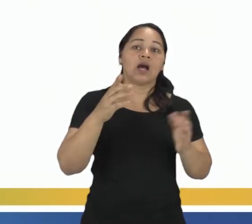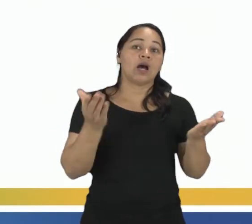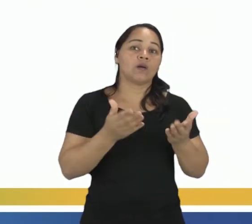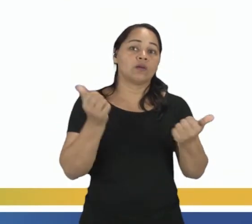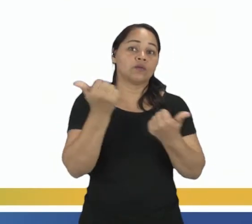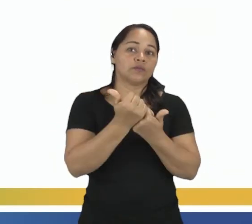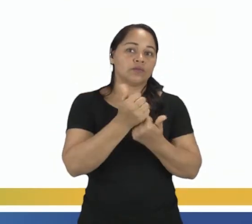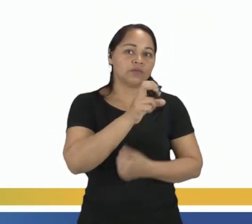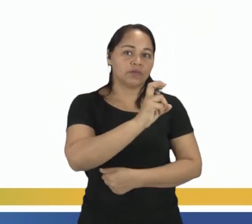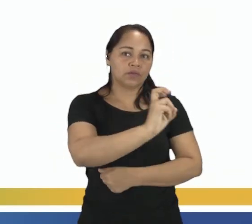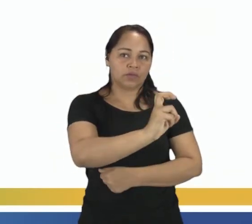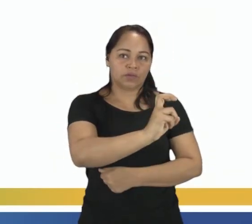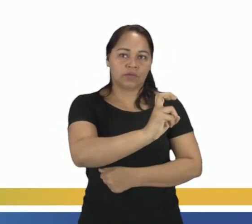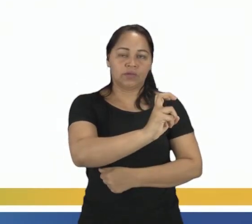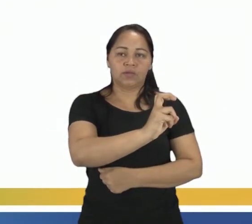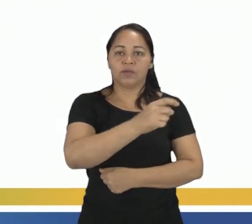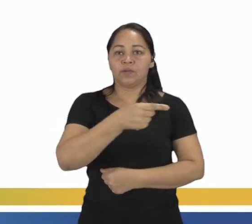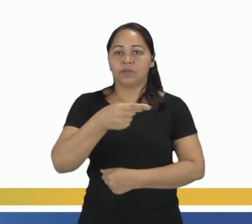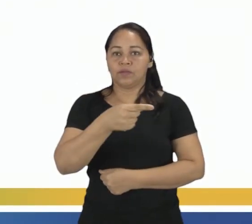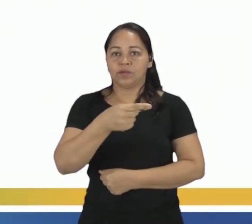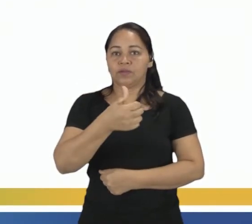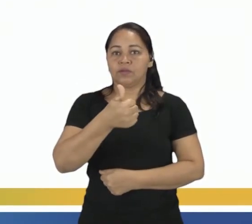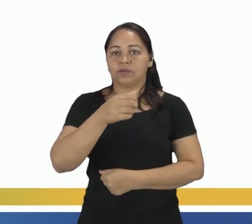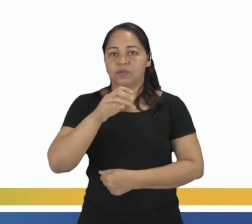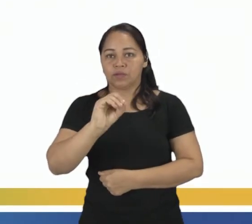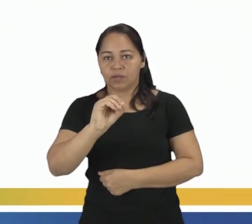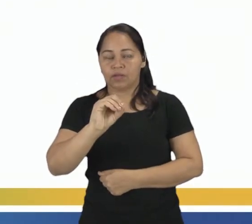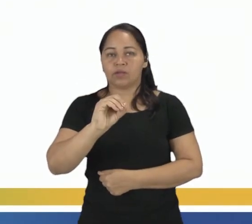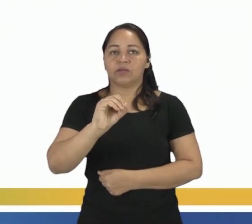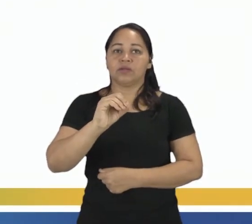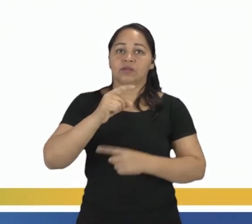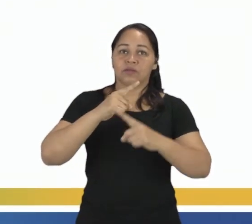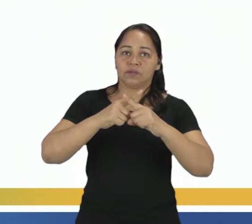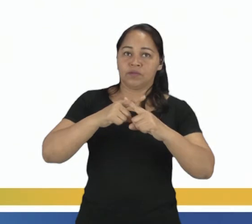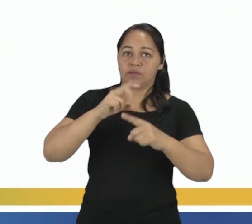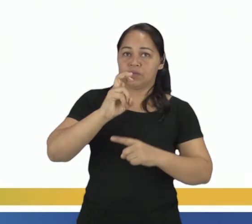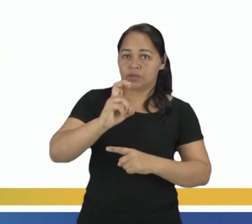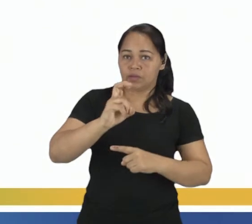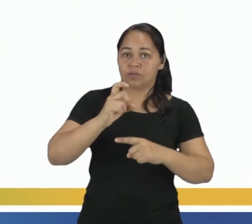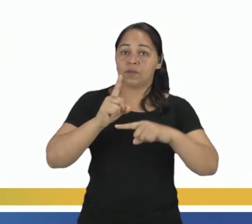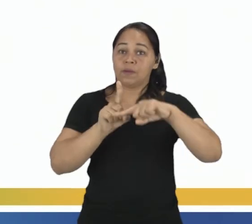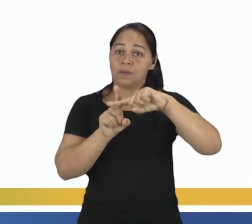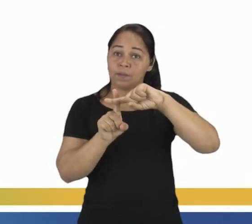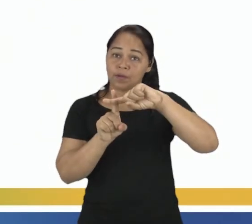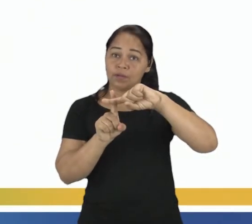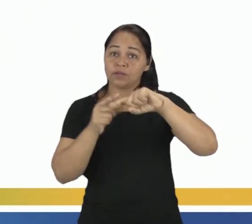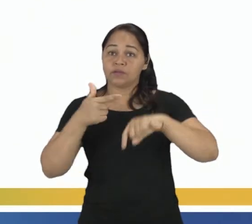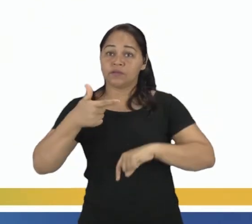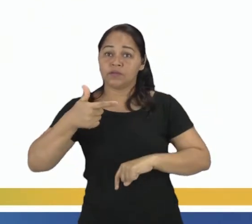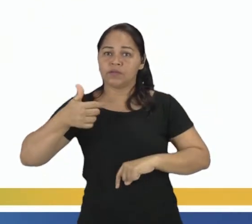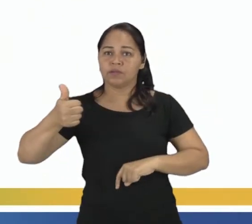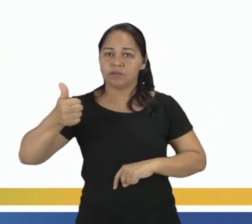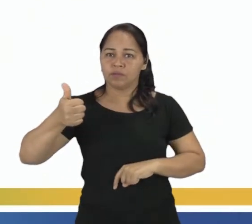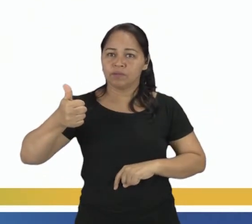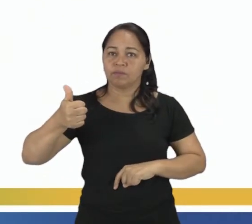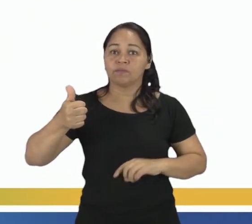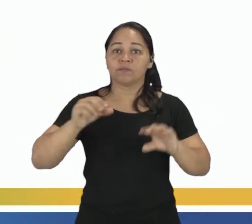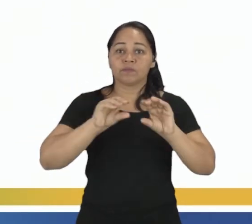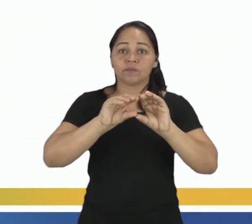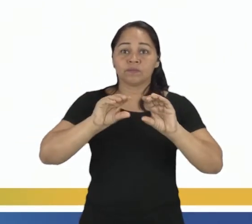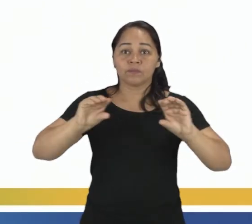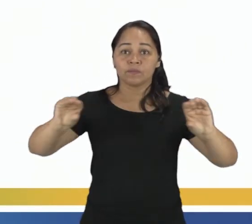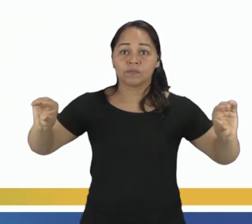quadrado, menos 10 vezes x, ou seja, 10 vezes 5, mais 21, certo? Então, o que aconteceu